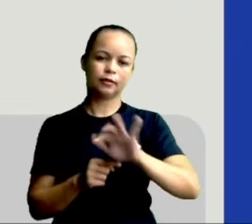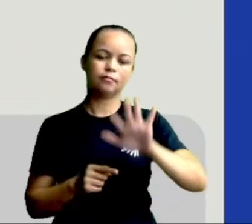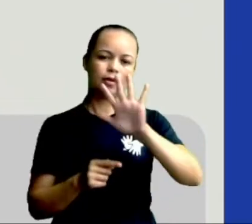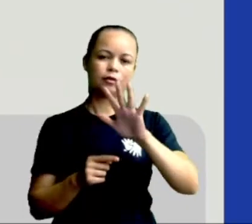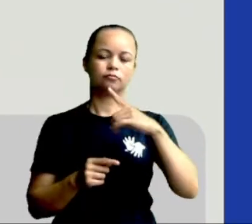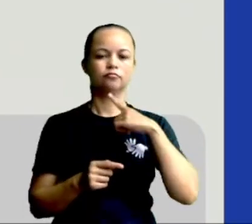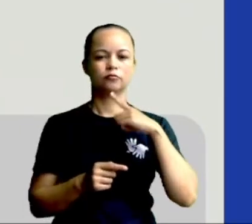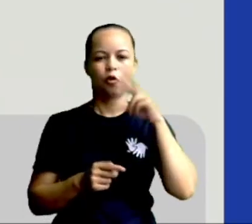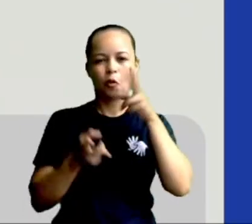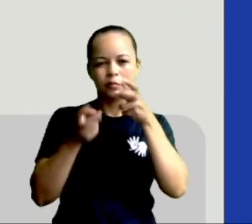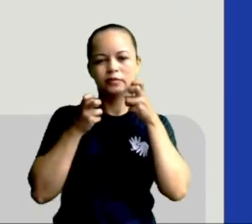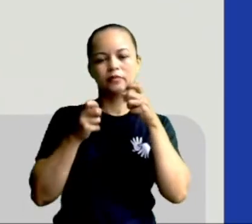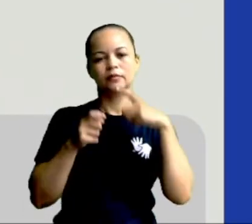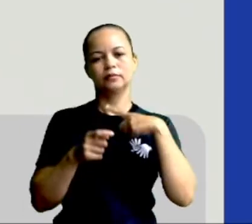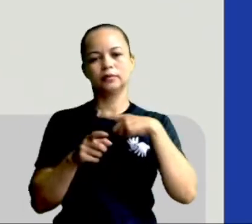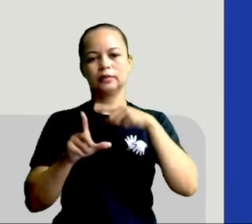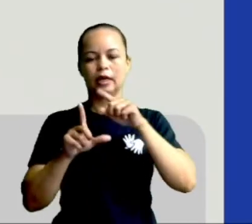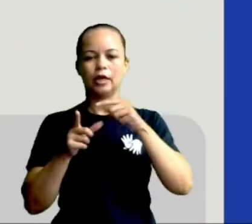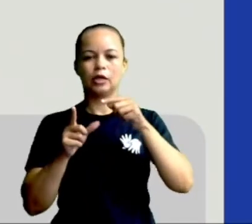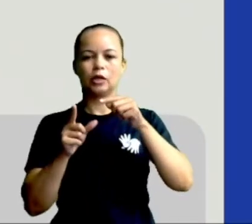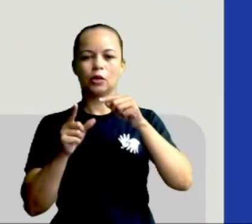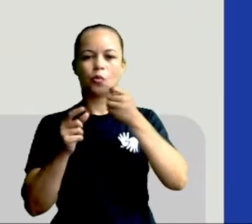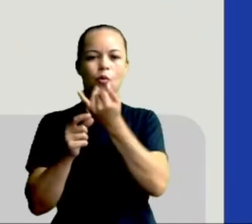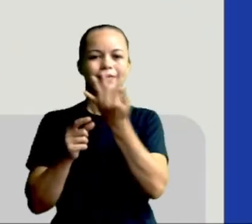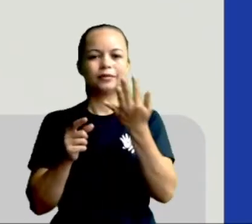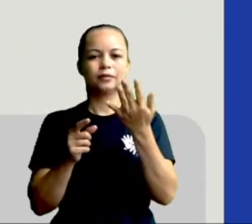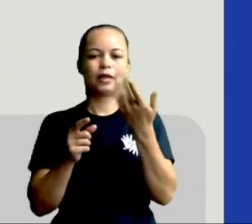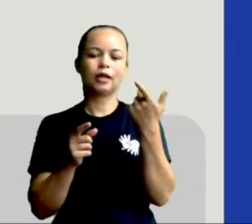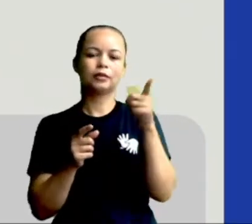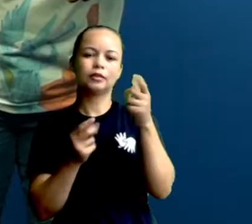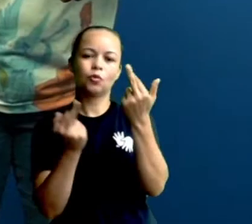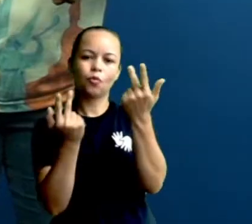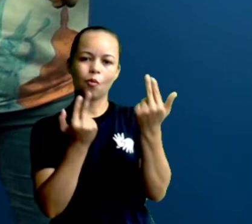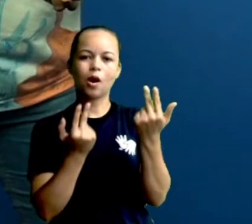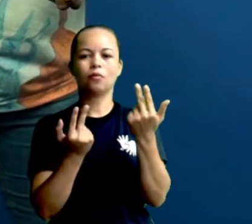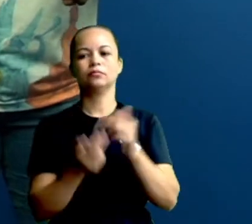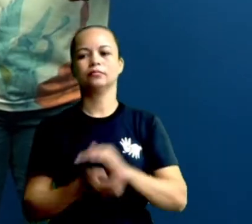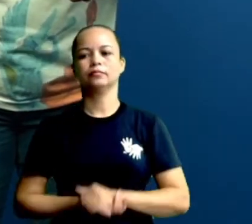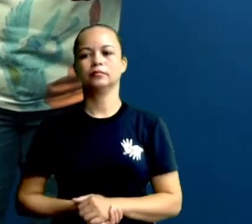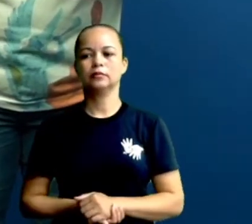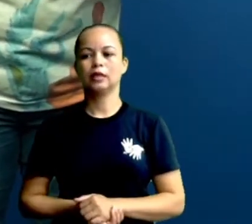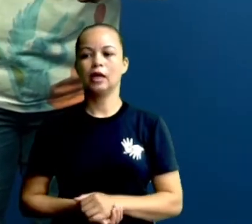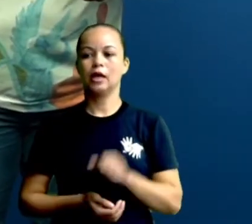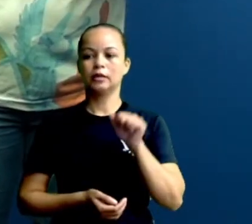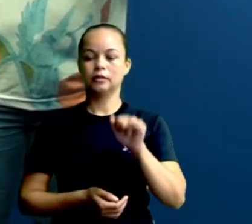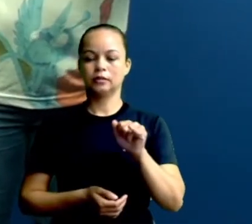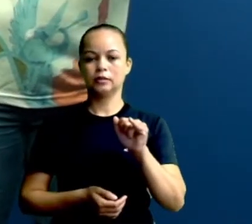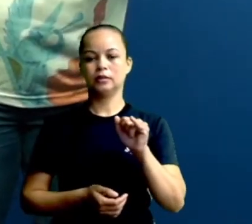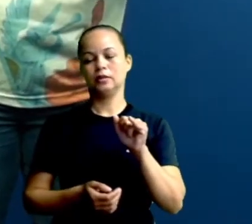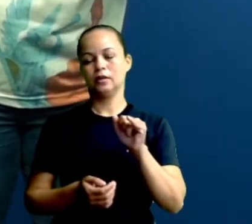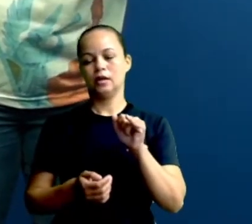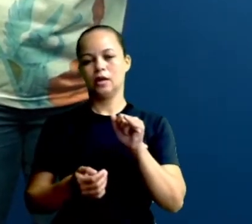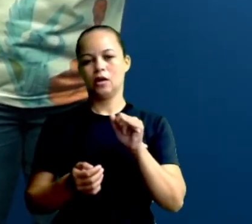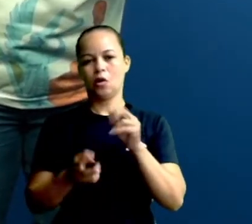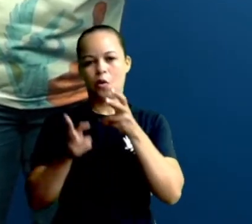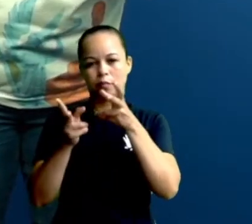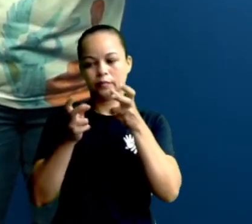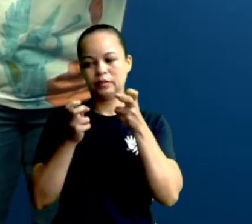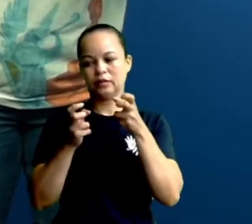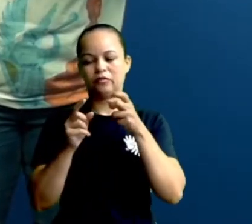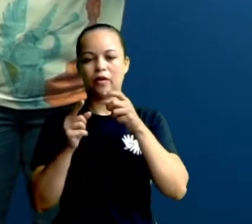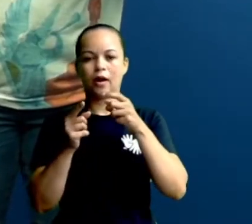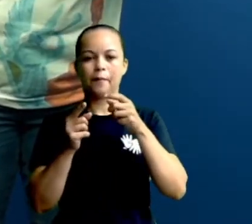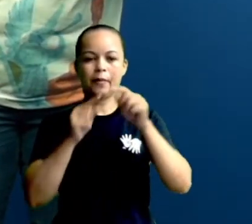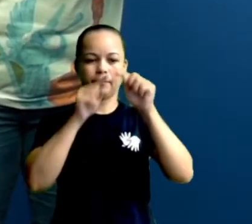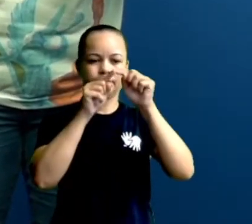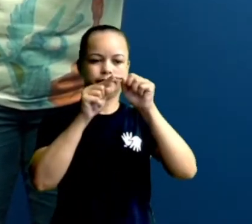o mesmo lado na outra também, a mesma quantidade, o mesmo tamanho. E se eu observar, colocando uma sobre a outra,